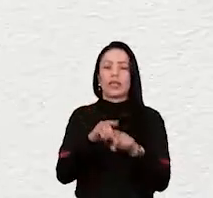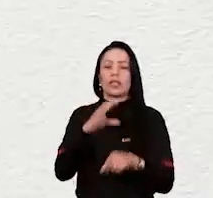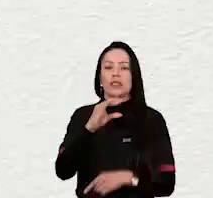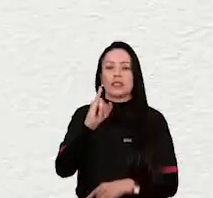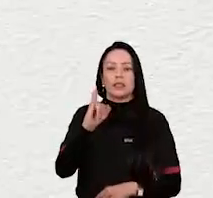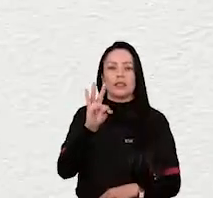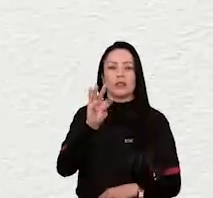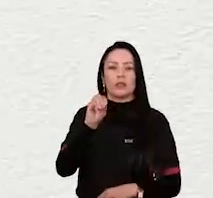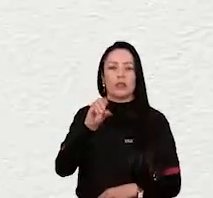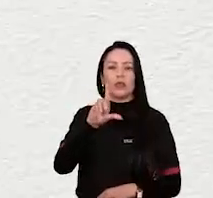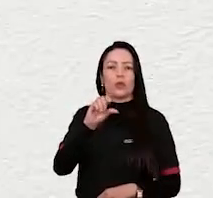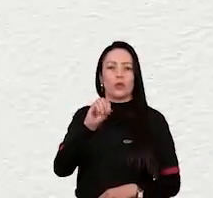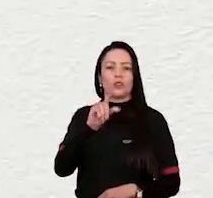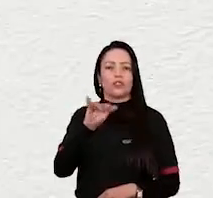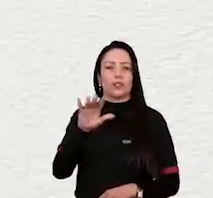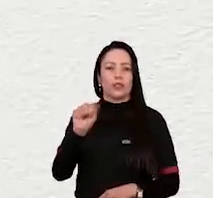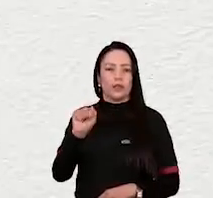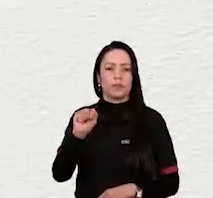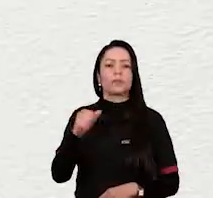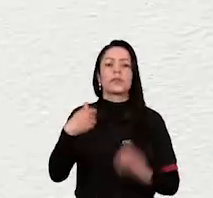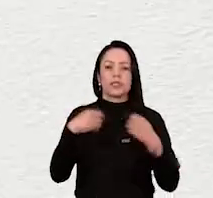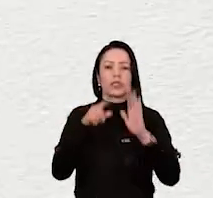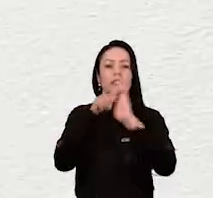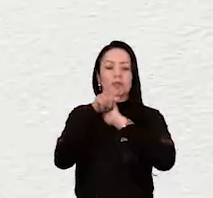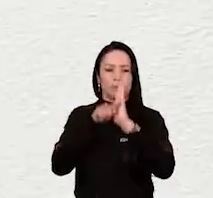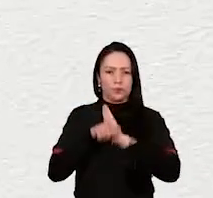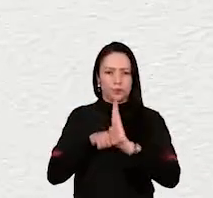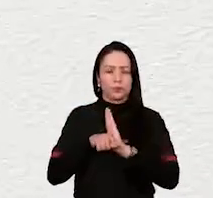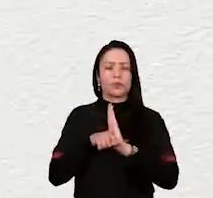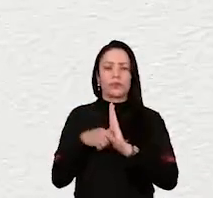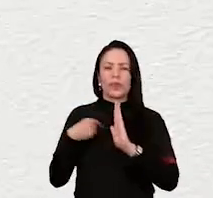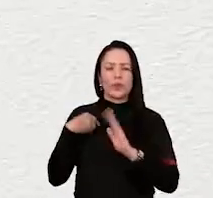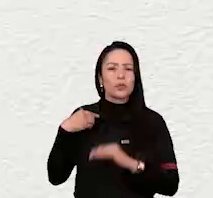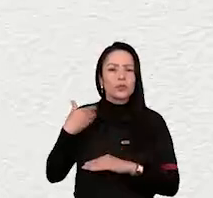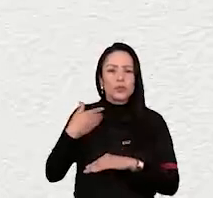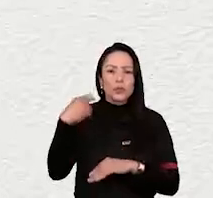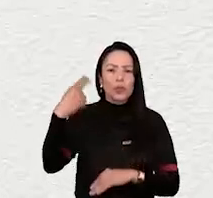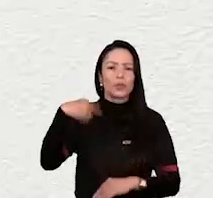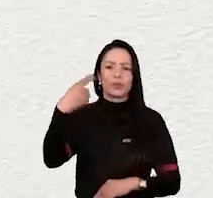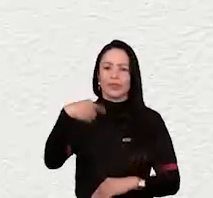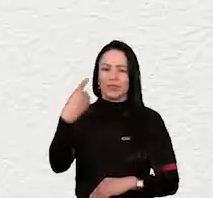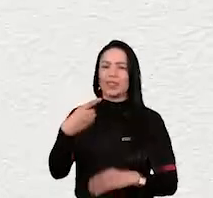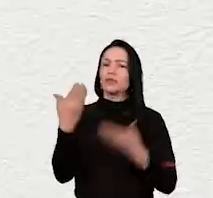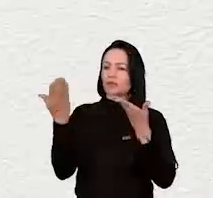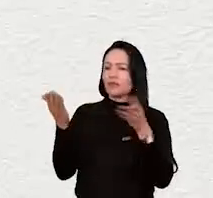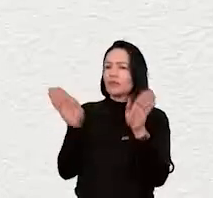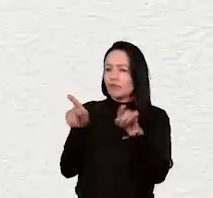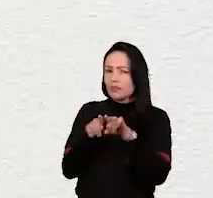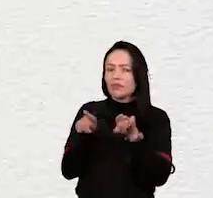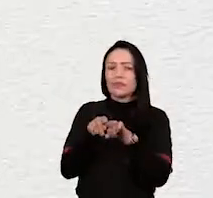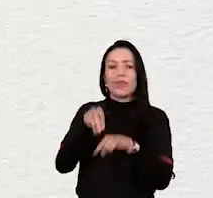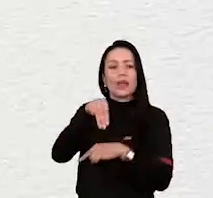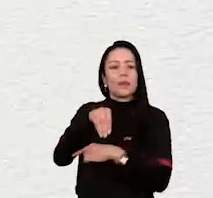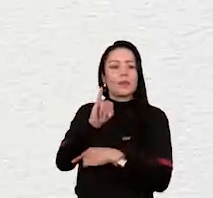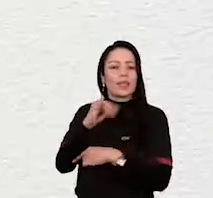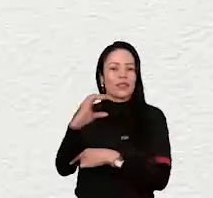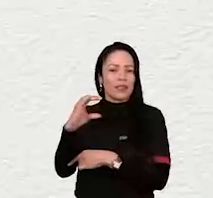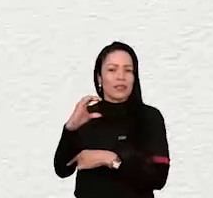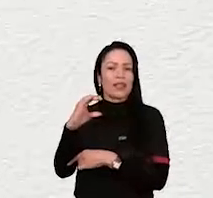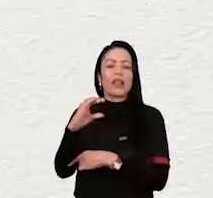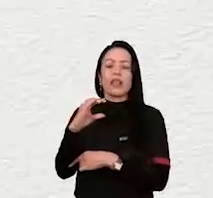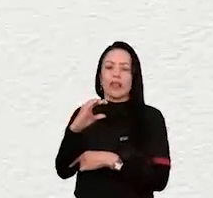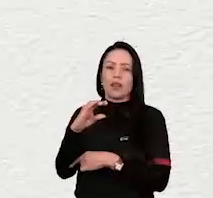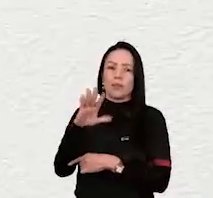gente precisa ter esses 2 exames de respaldo. E eu, na minha rotina, e você também na sua, a gente trabalha com MIC, né, para a